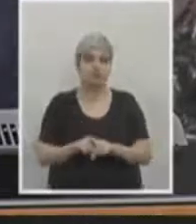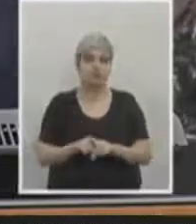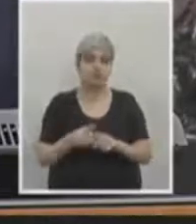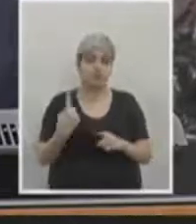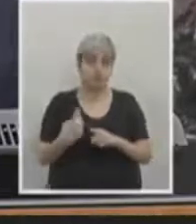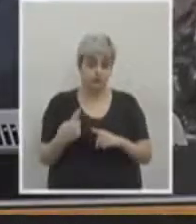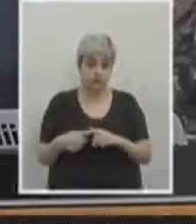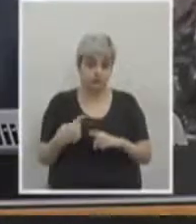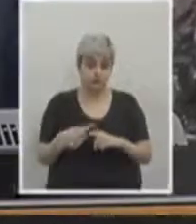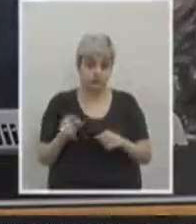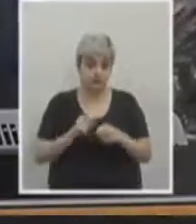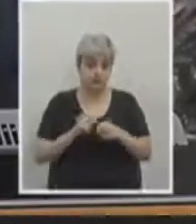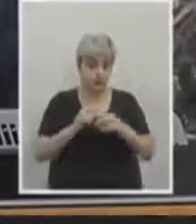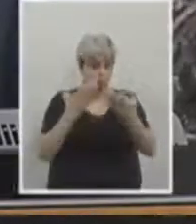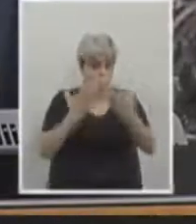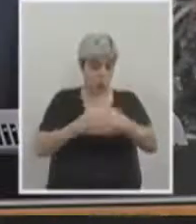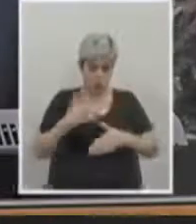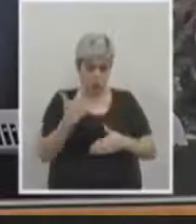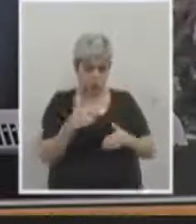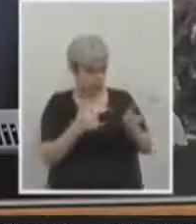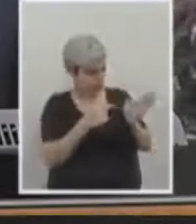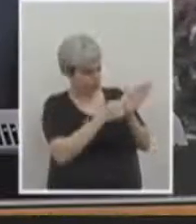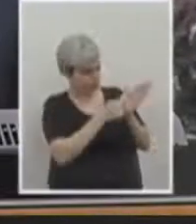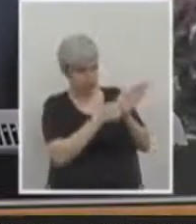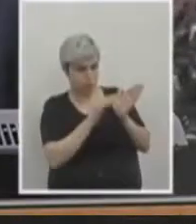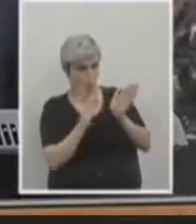quando ele fez o concurso no edital não constava isso.